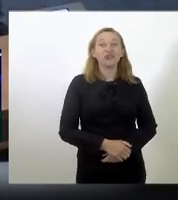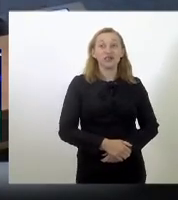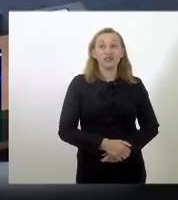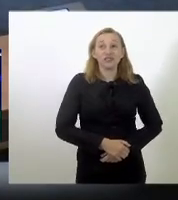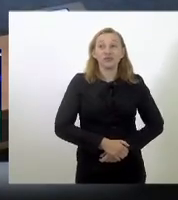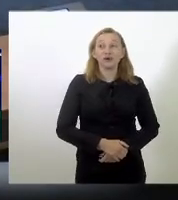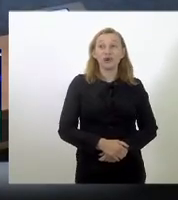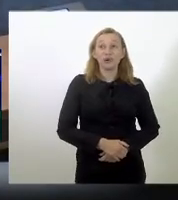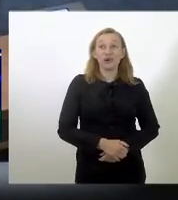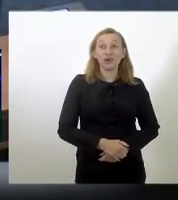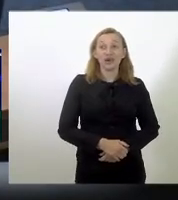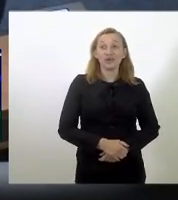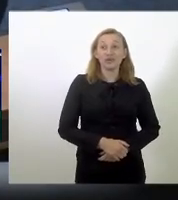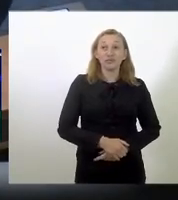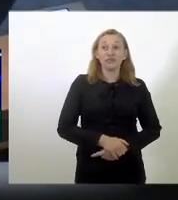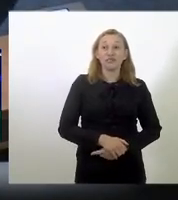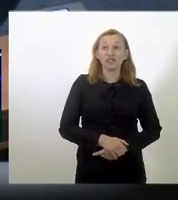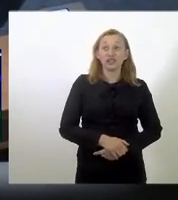Deputado Márcio.